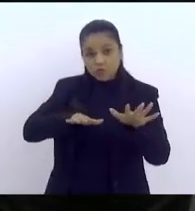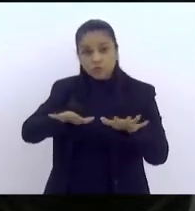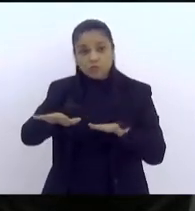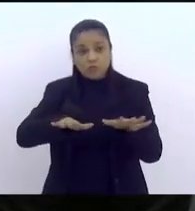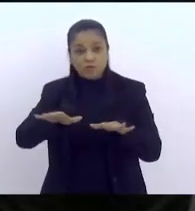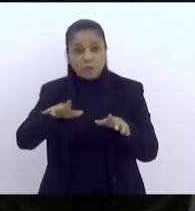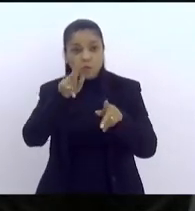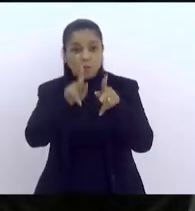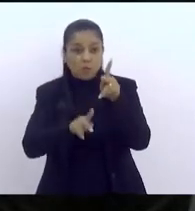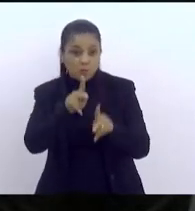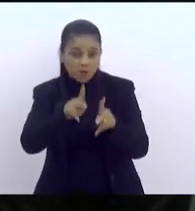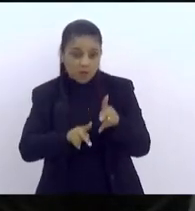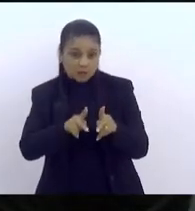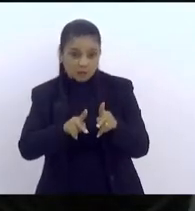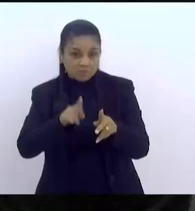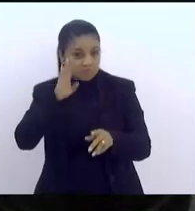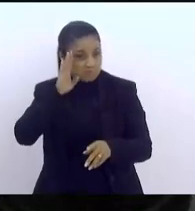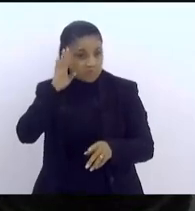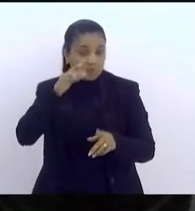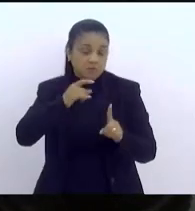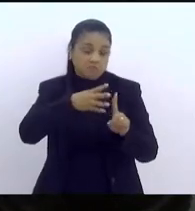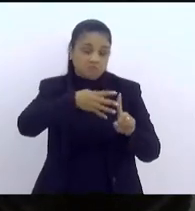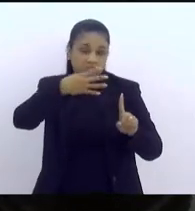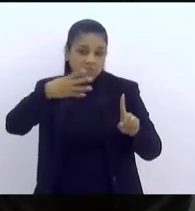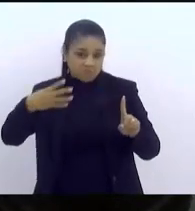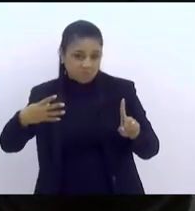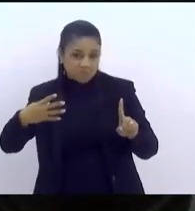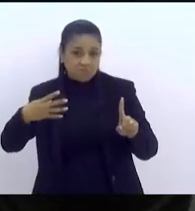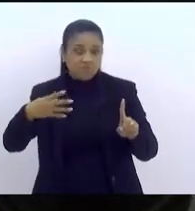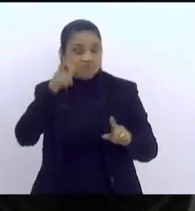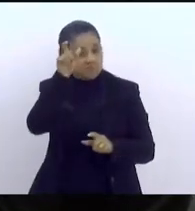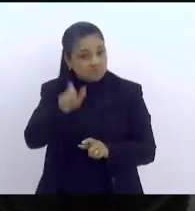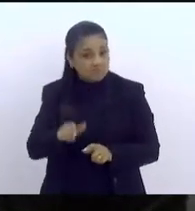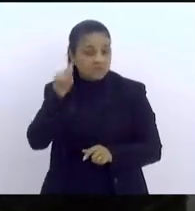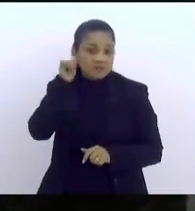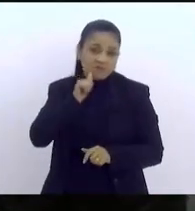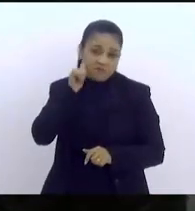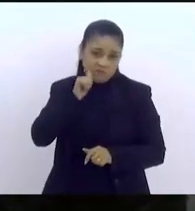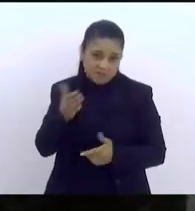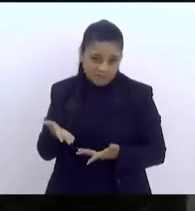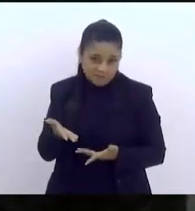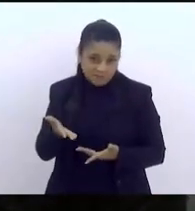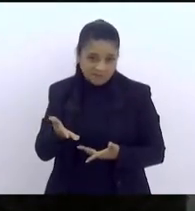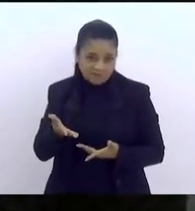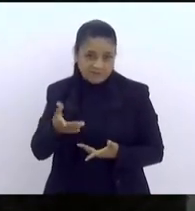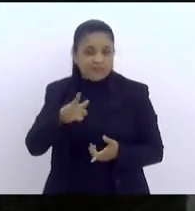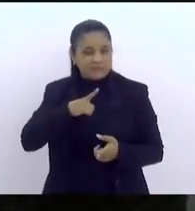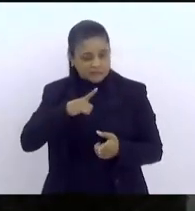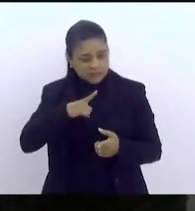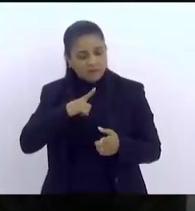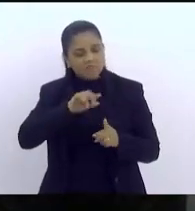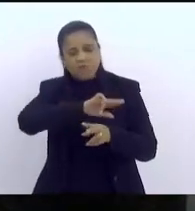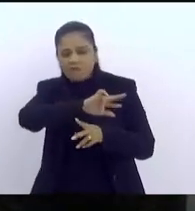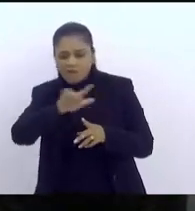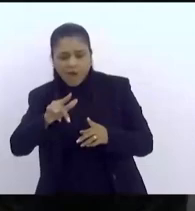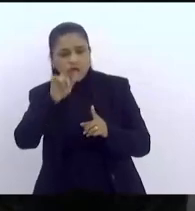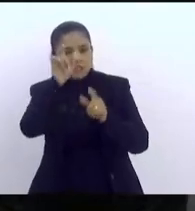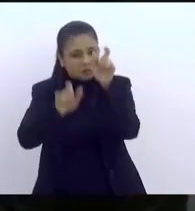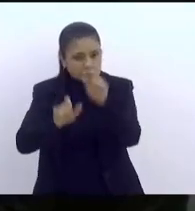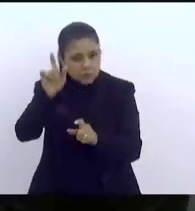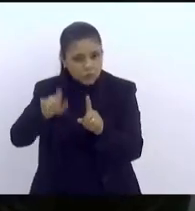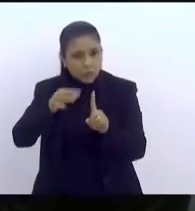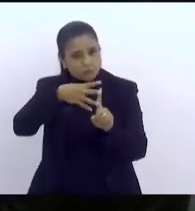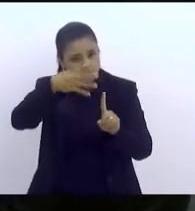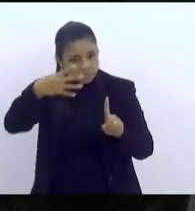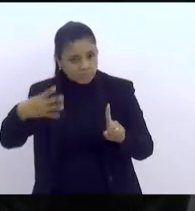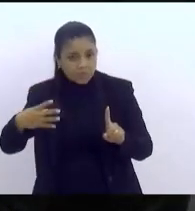populares, sobretudo os movimentos populares LGBTQIA+, e feministas. Há muitas pessoas LGBTQIA+, que são católicas,